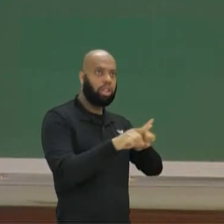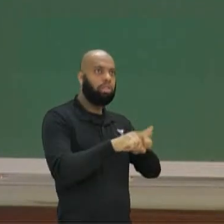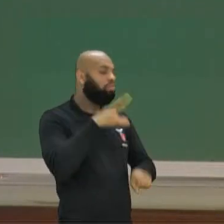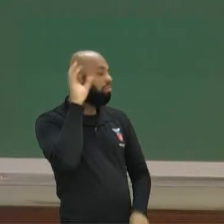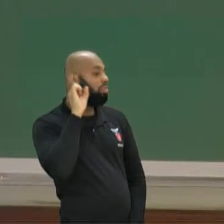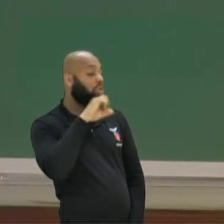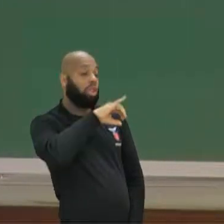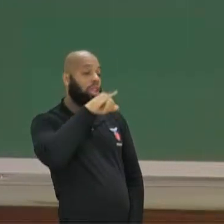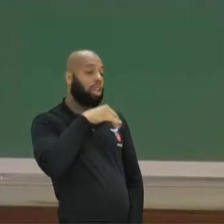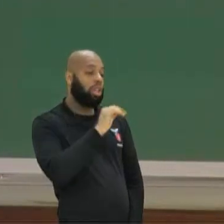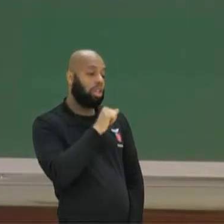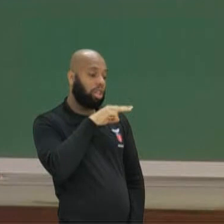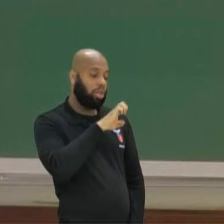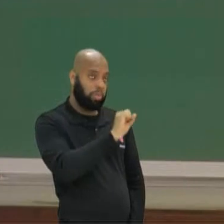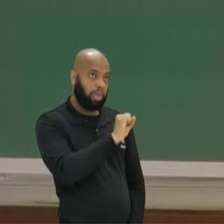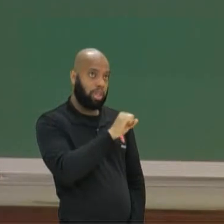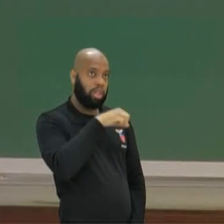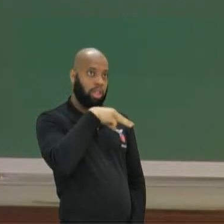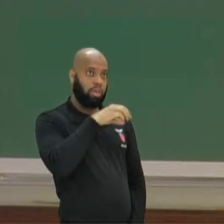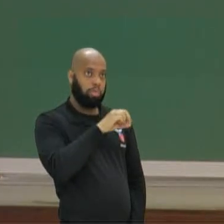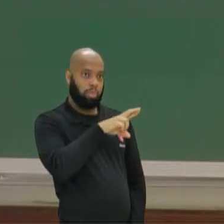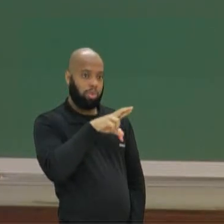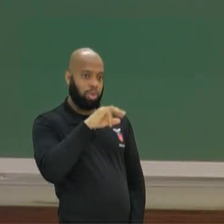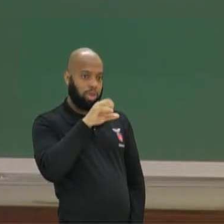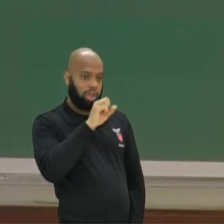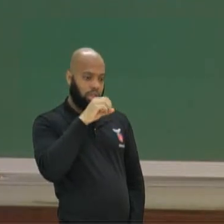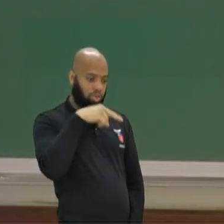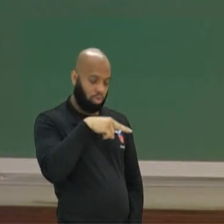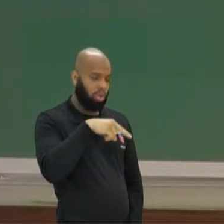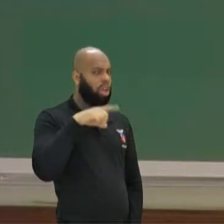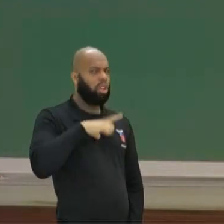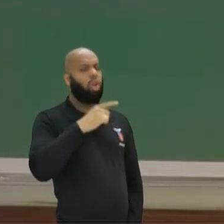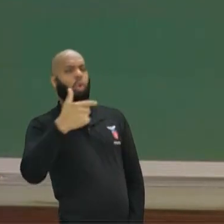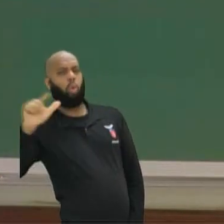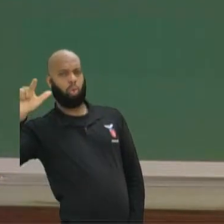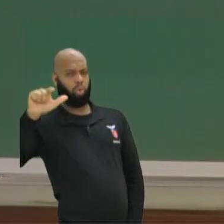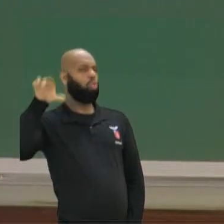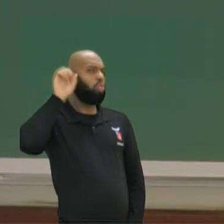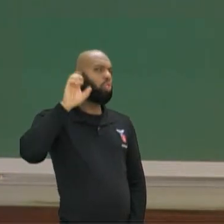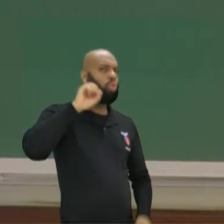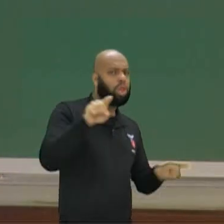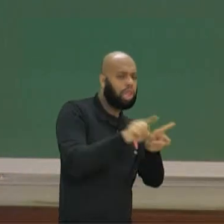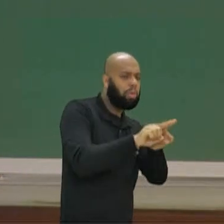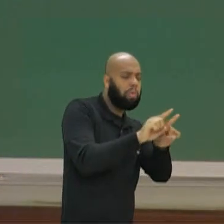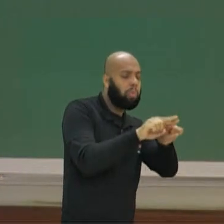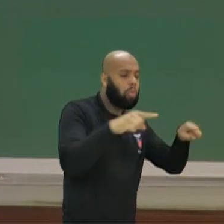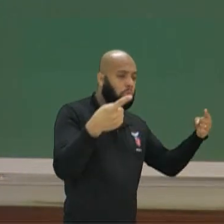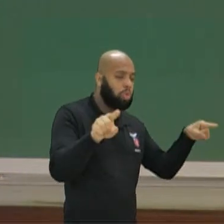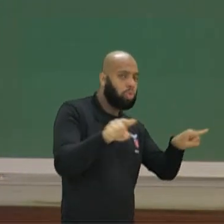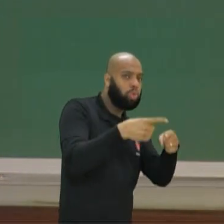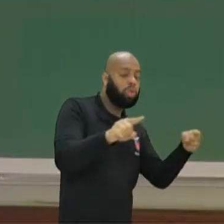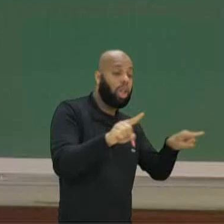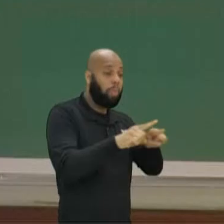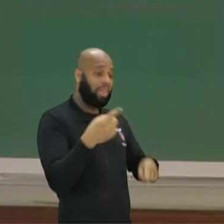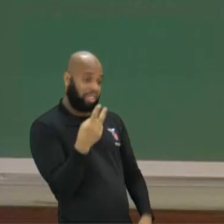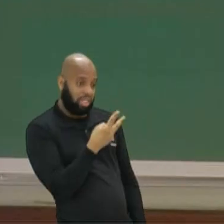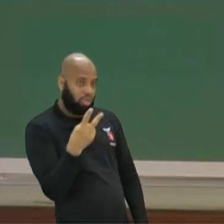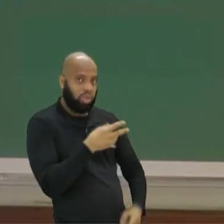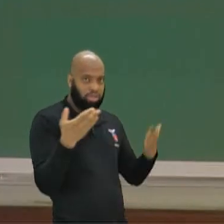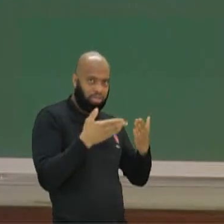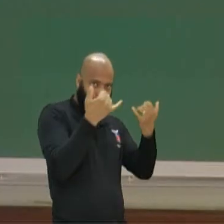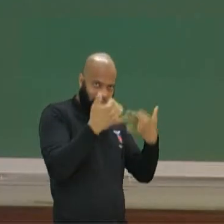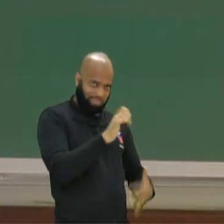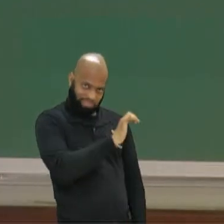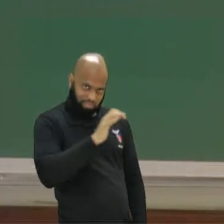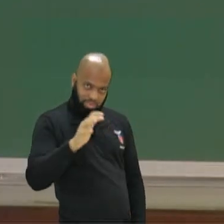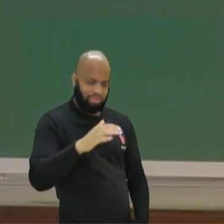Que há muitos artistas que ela escuta, mas esses dois ela realmente sente de verdade quando ela escuta a música deles e que